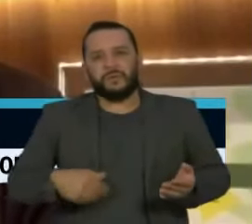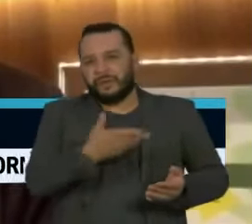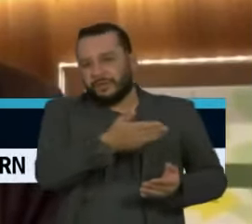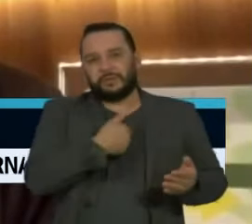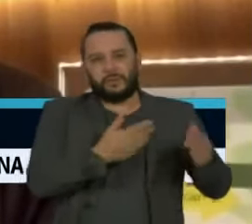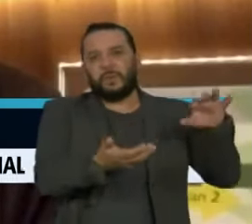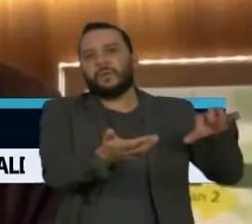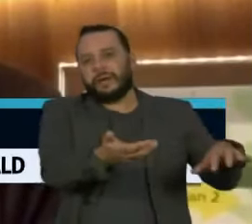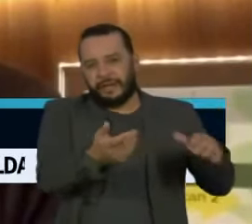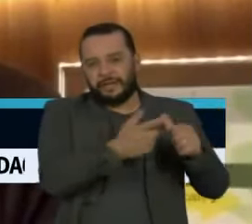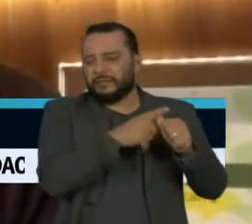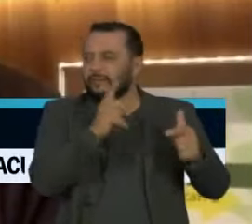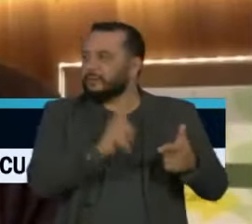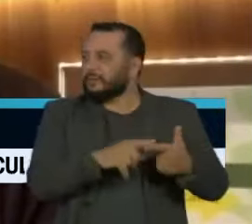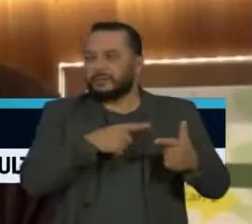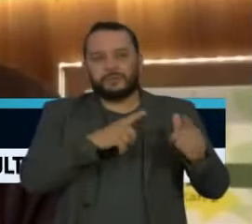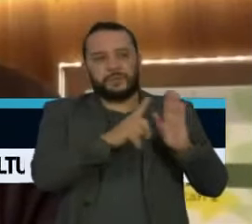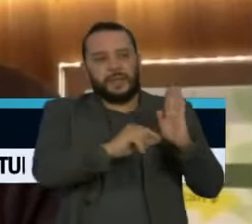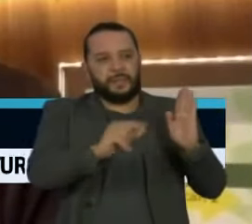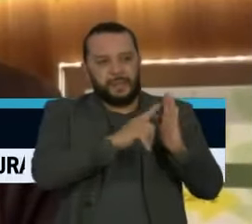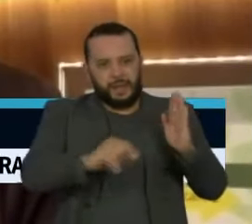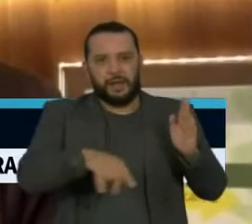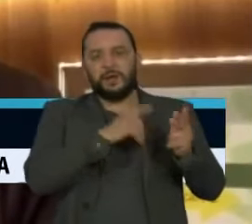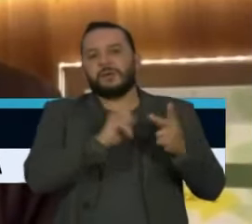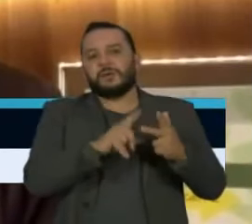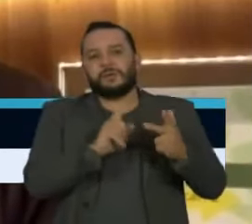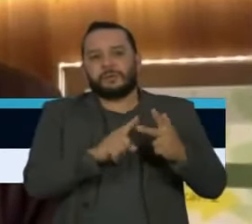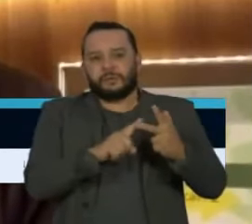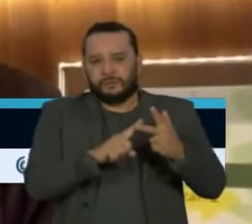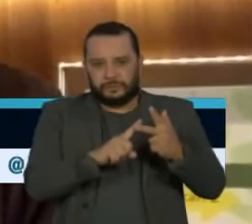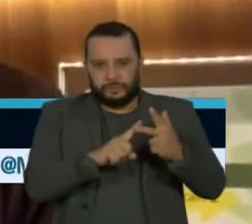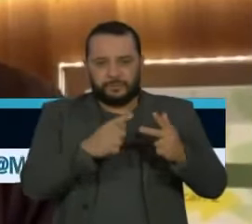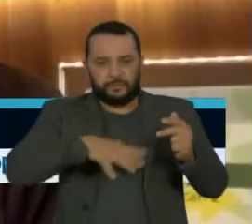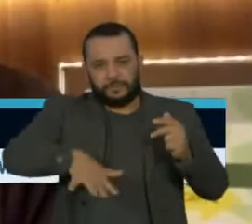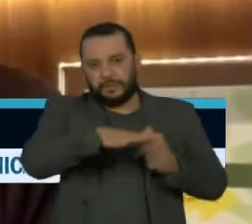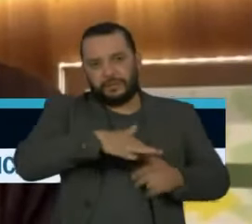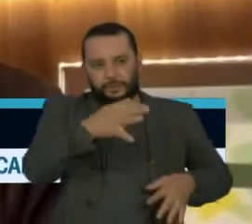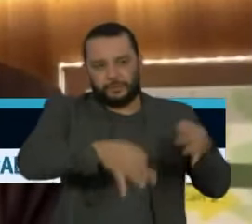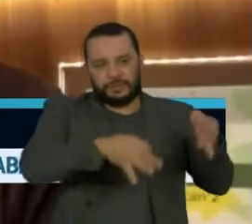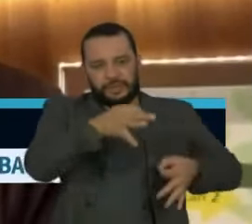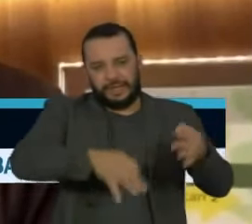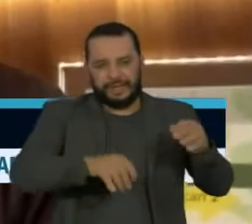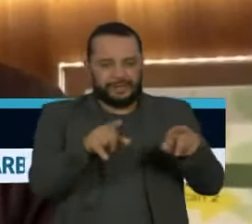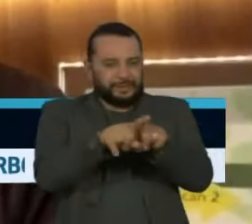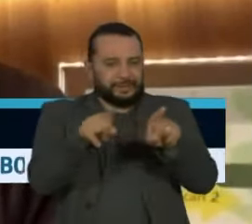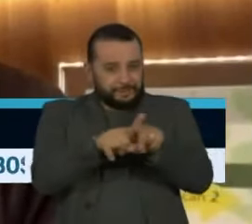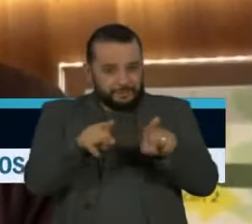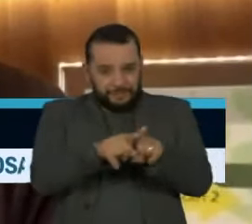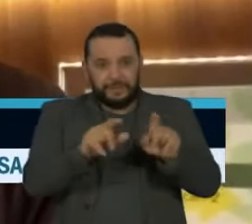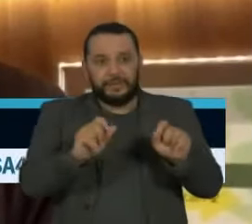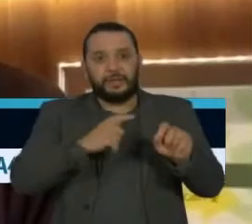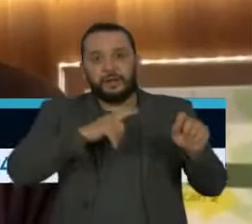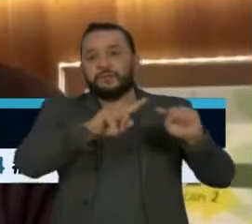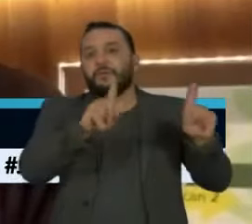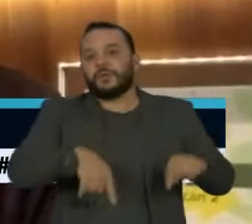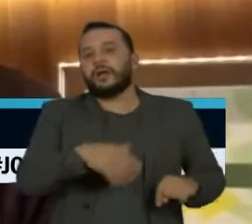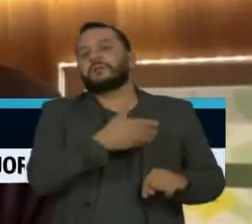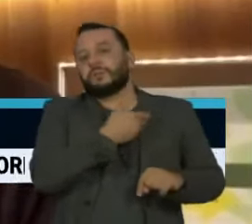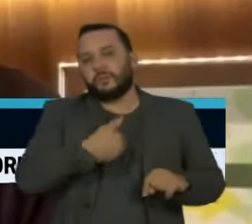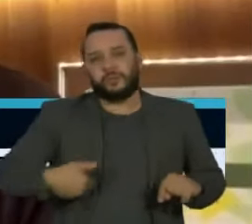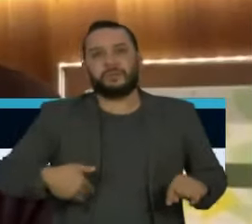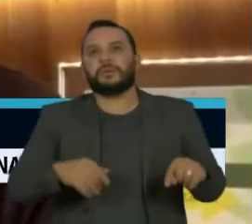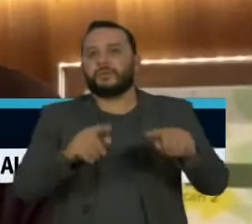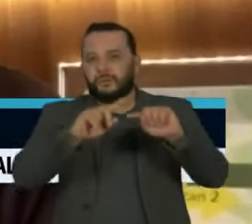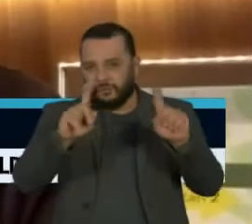É o Congresso, é o Planalto, é o Judiciário, são os servidores públicos, os